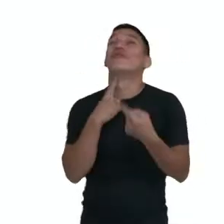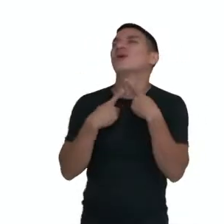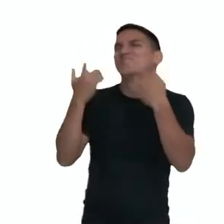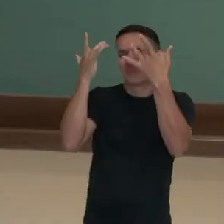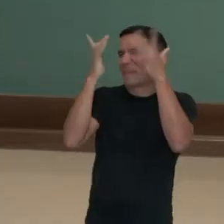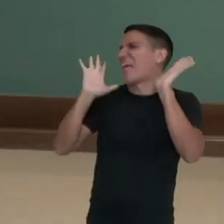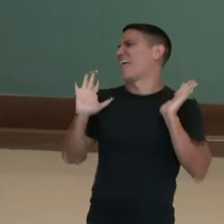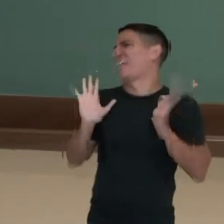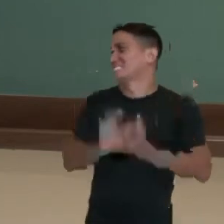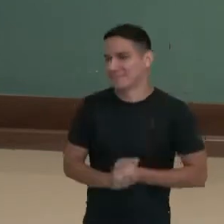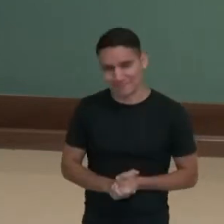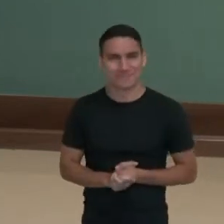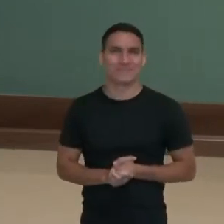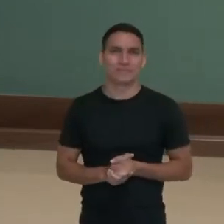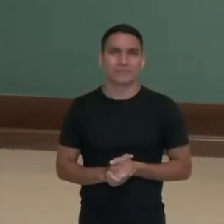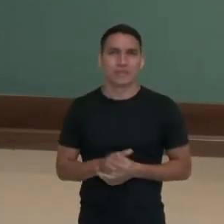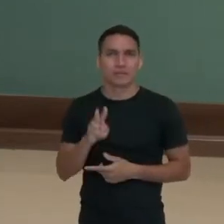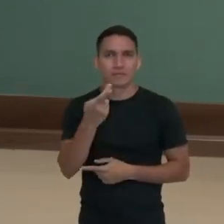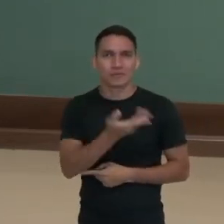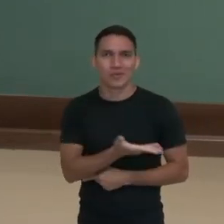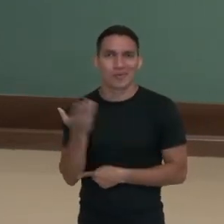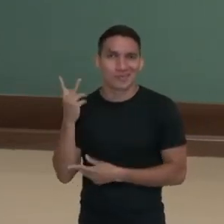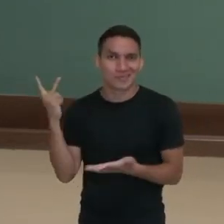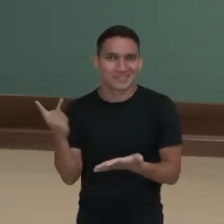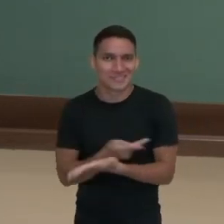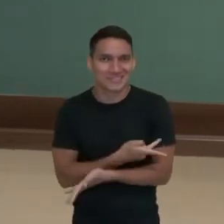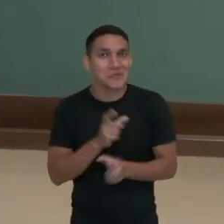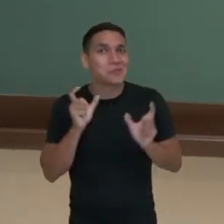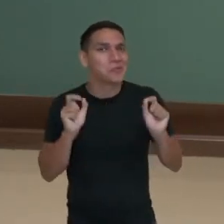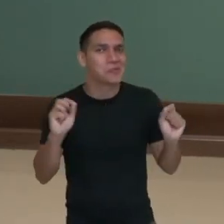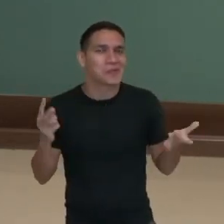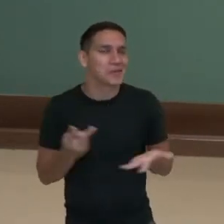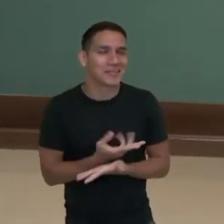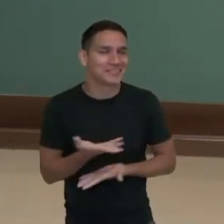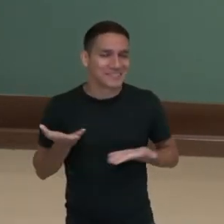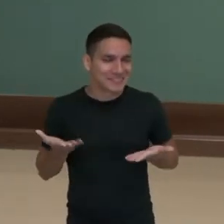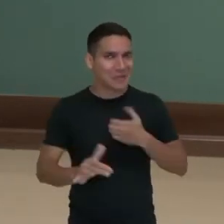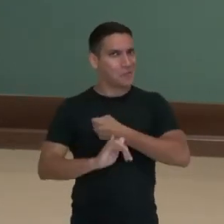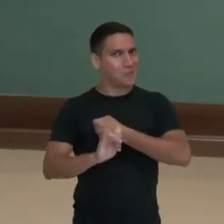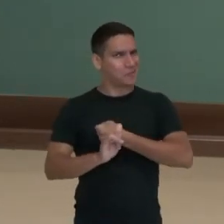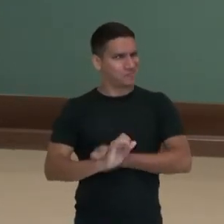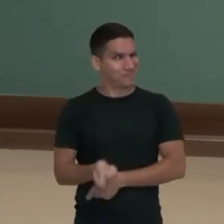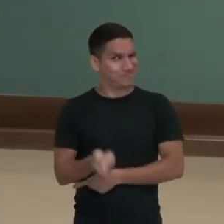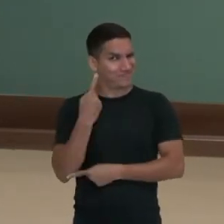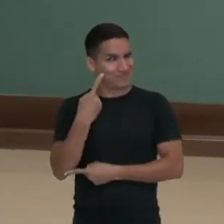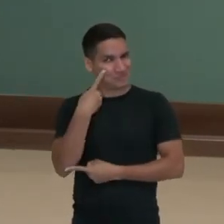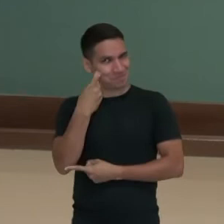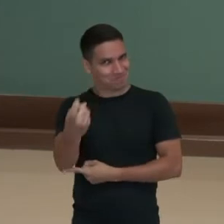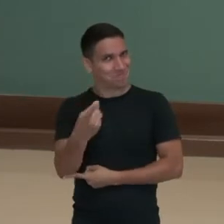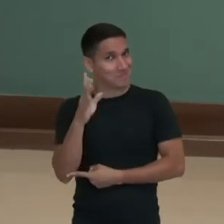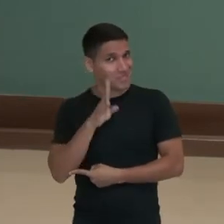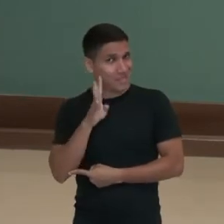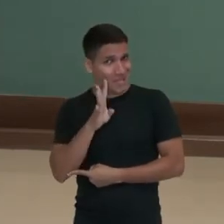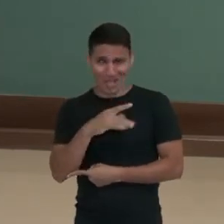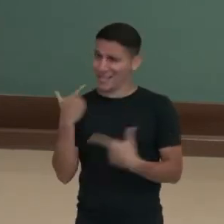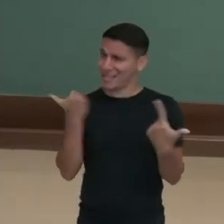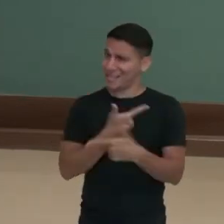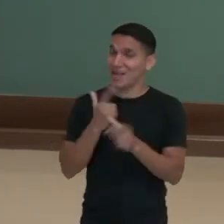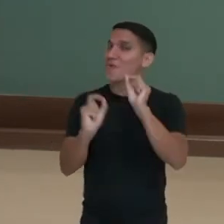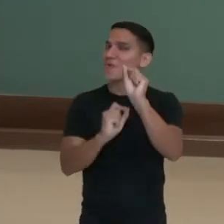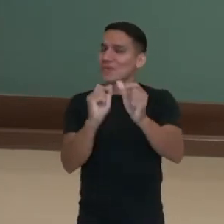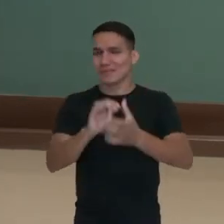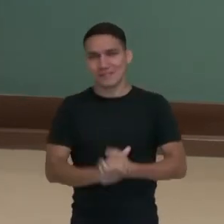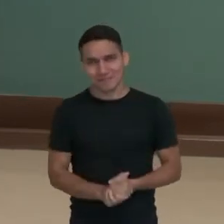lá." Olha aí, pessoal. O que vocês acharam dessa crônica? Acharam ela legal, engraçada,